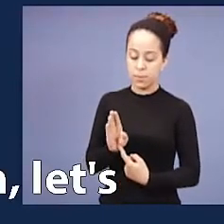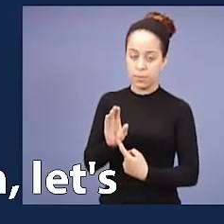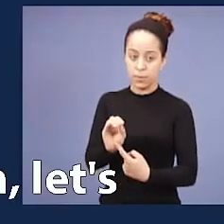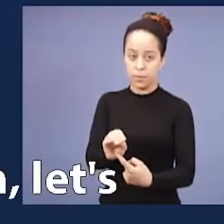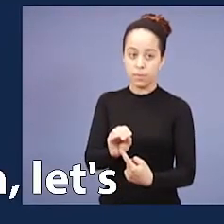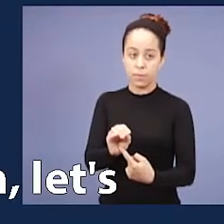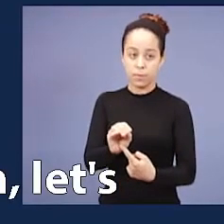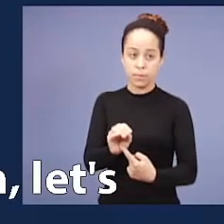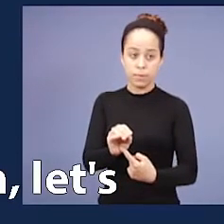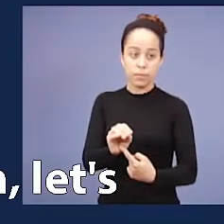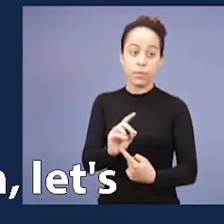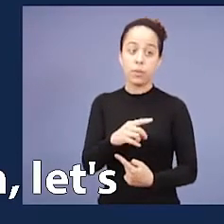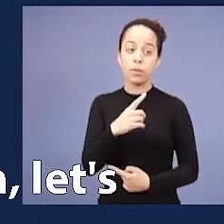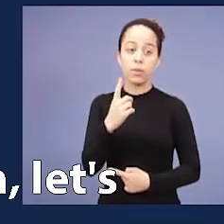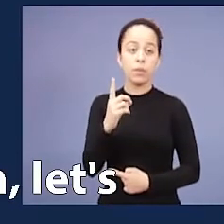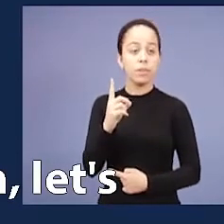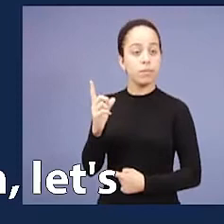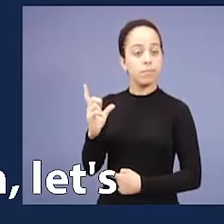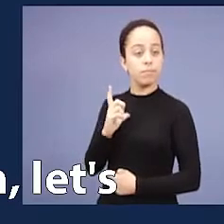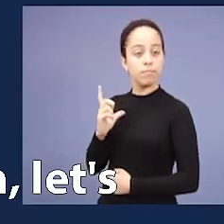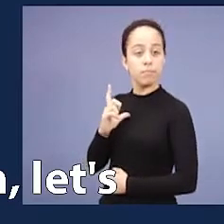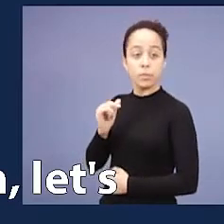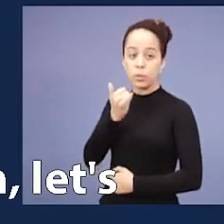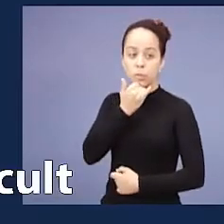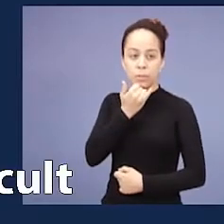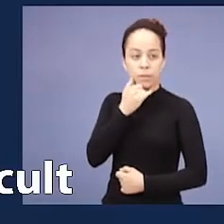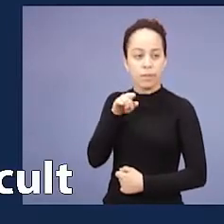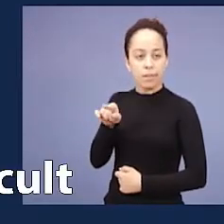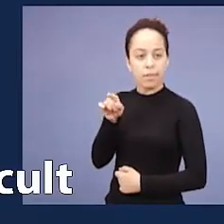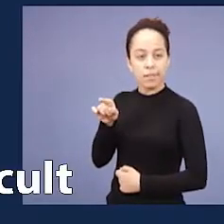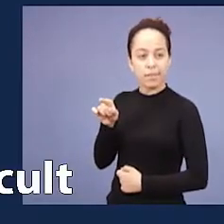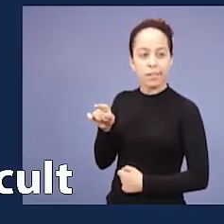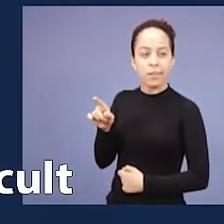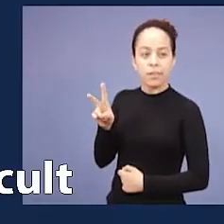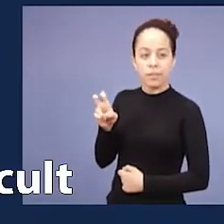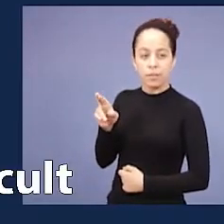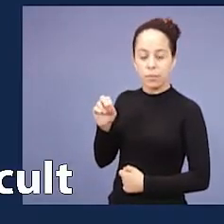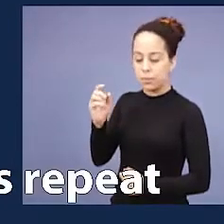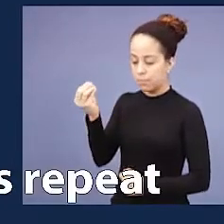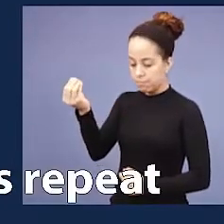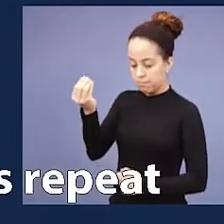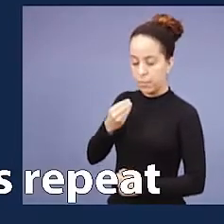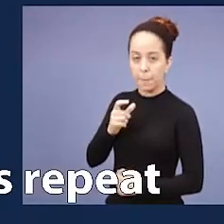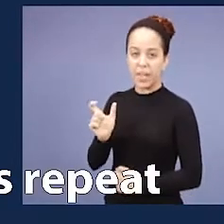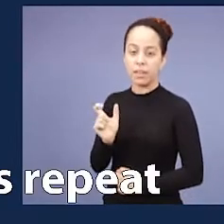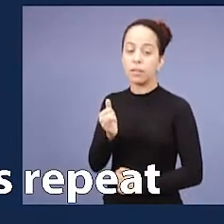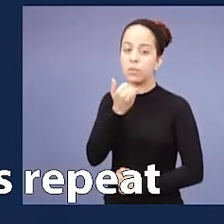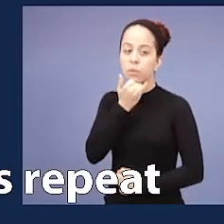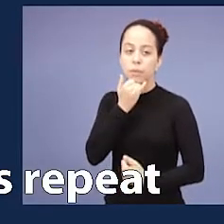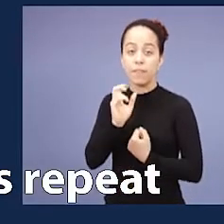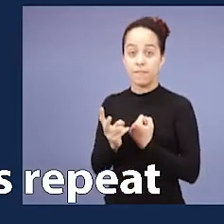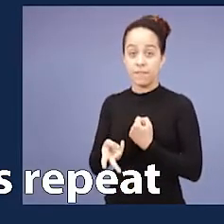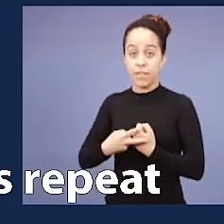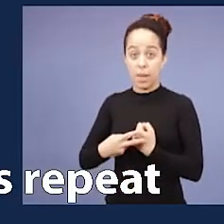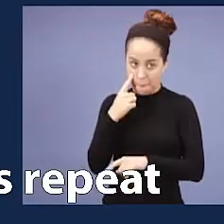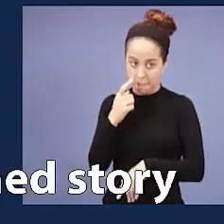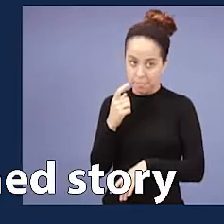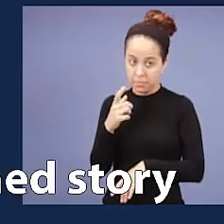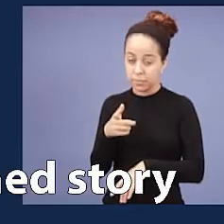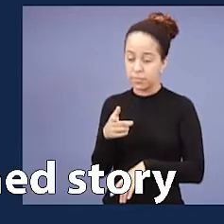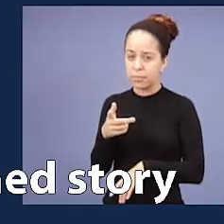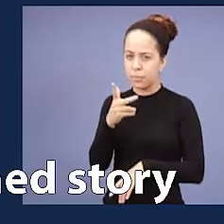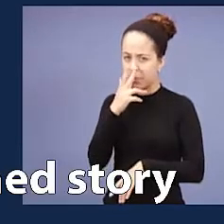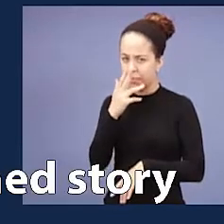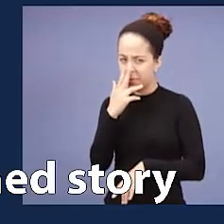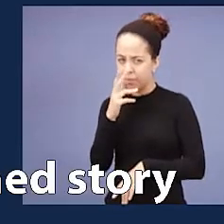receber a palavra vamos falar um pouquinho aqui é um pouco difícil entender isso né então como repetir